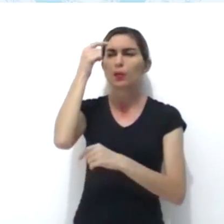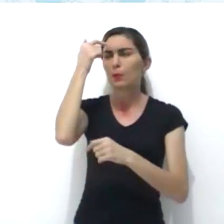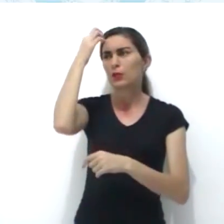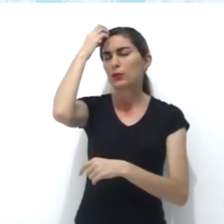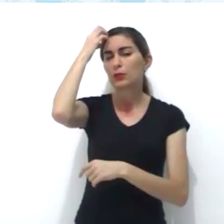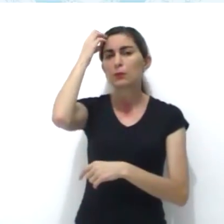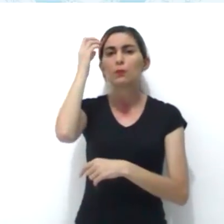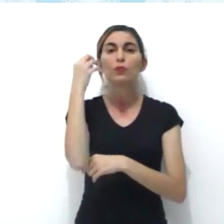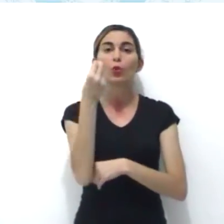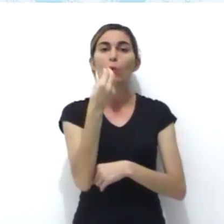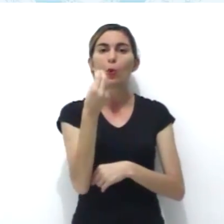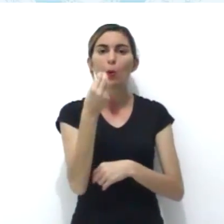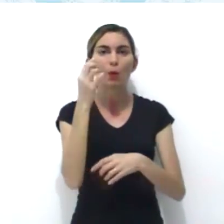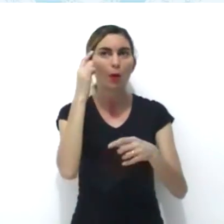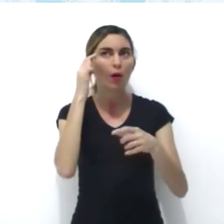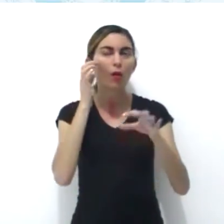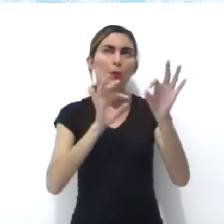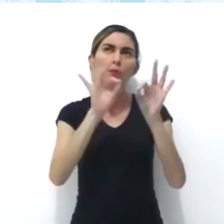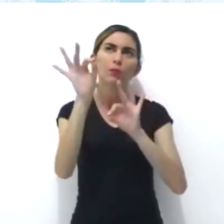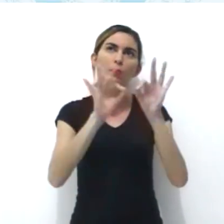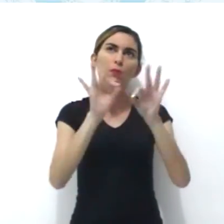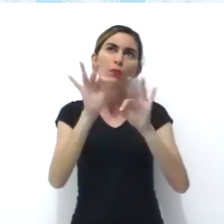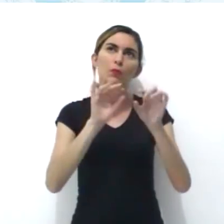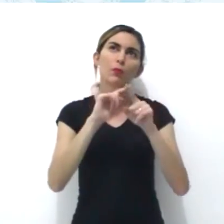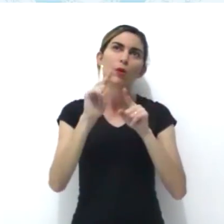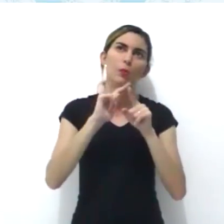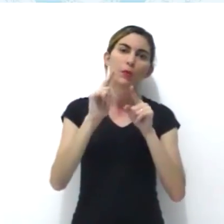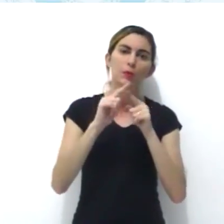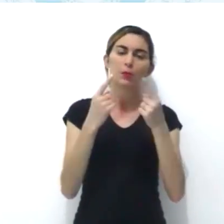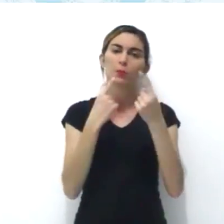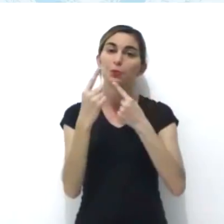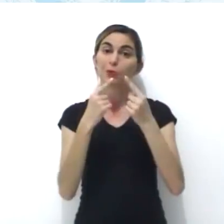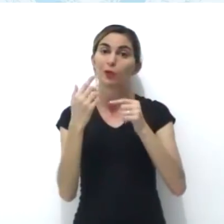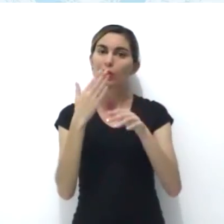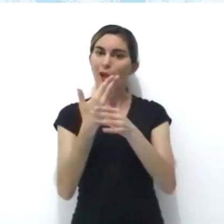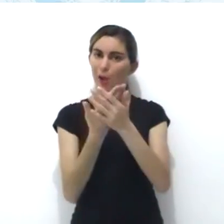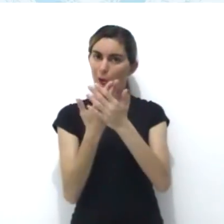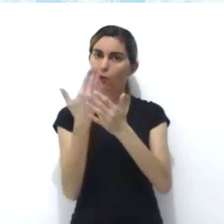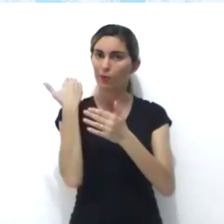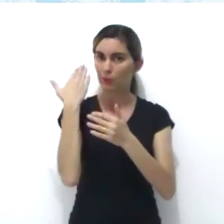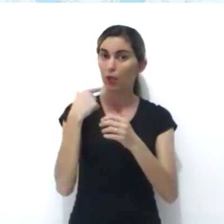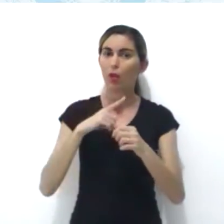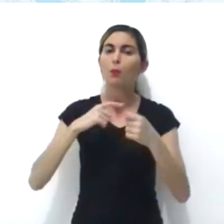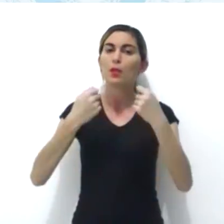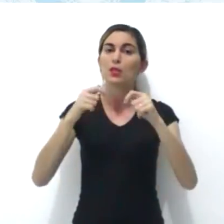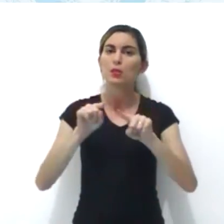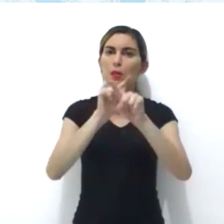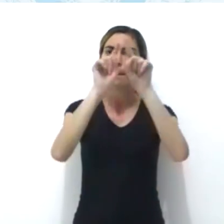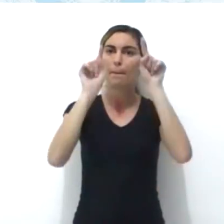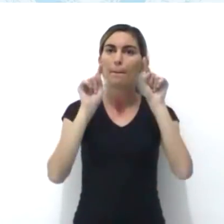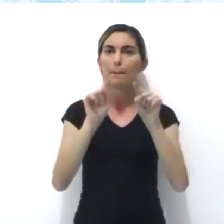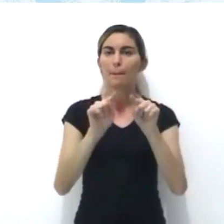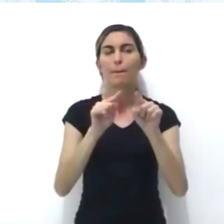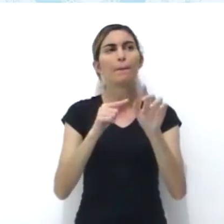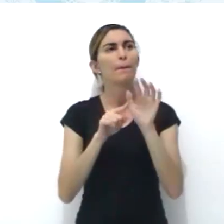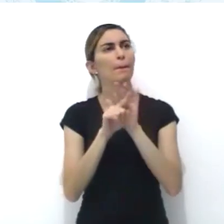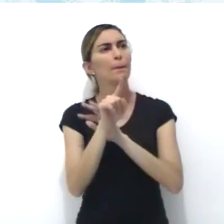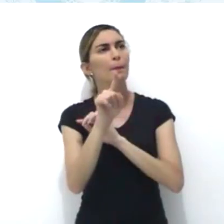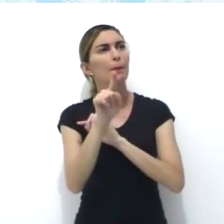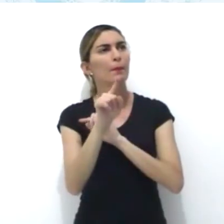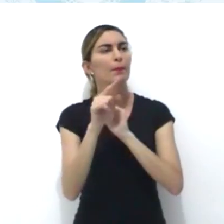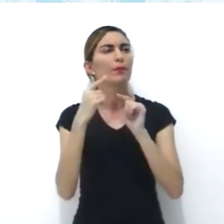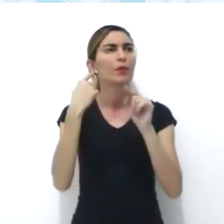cabeça, pensando. Primeiro ponto é formular meu problema. E conversamos sobre isso na aula anterior. Temos que ter um problema que vai